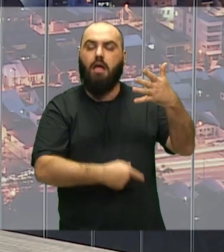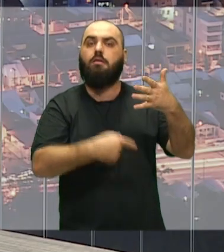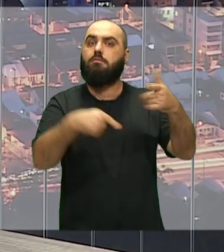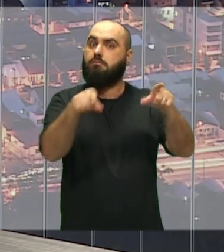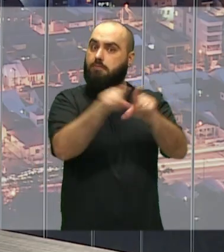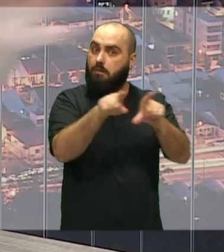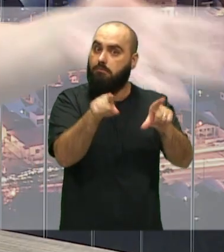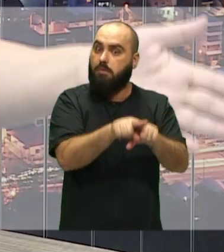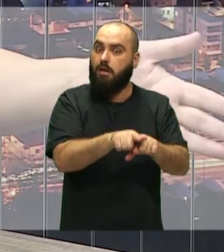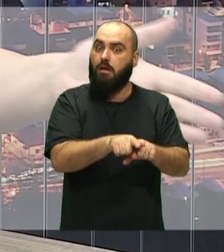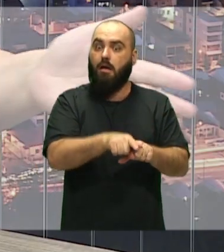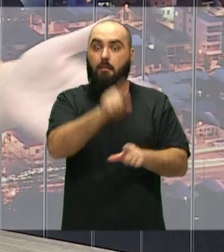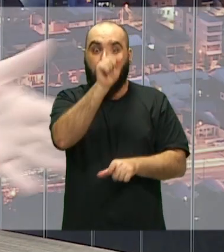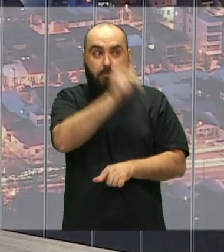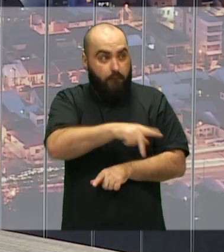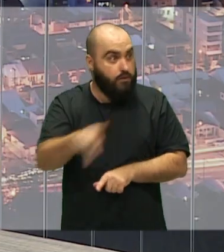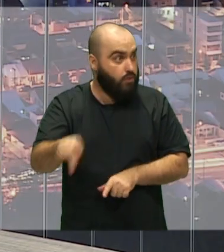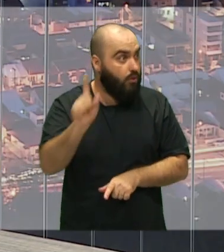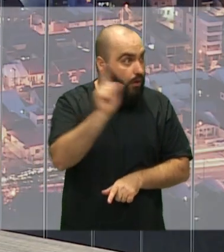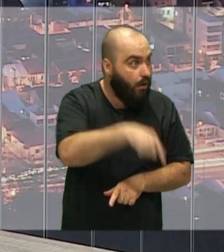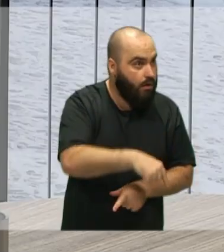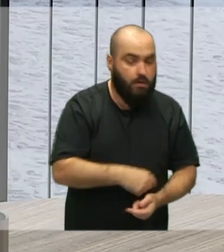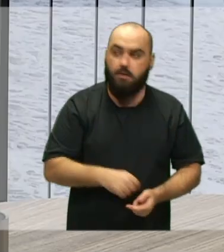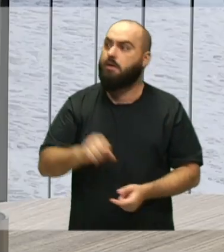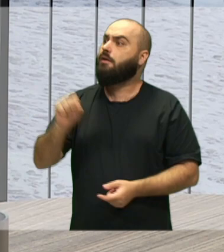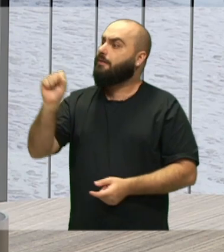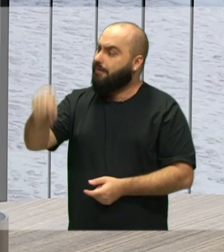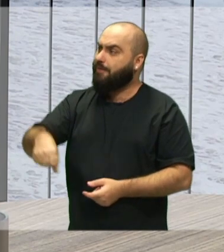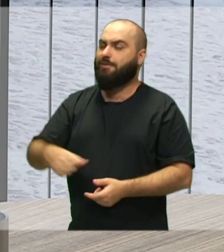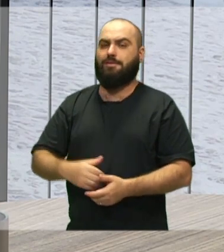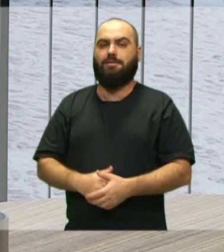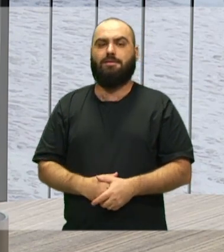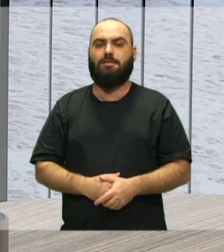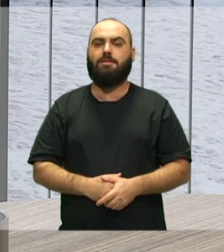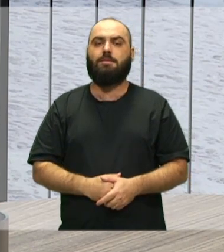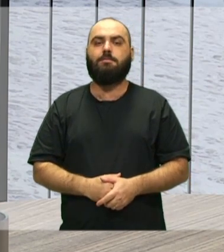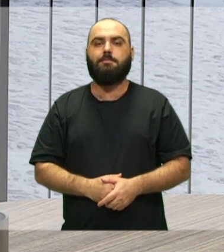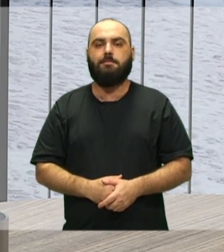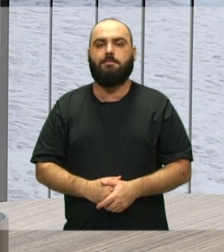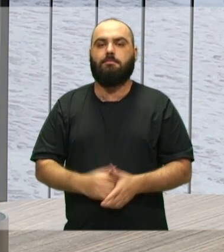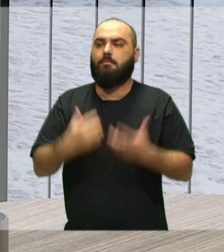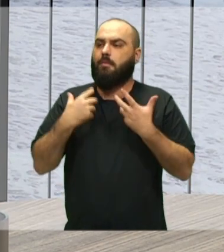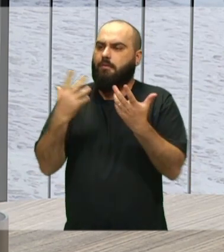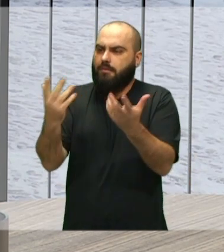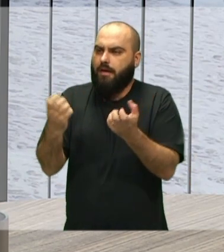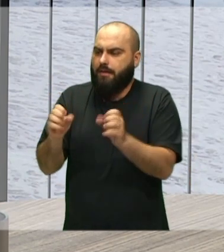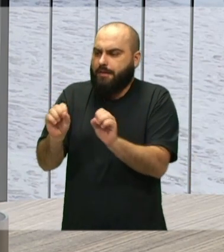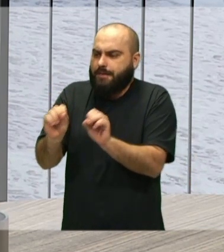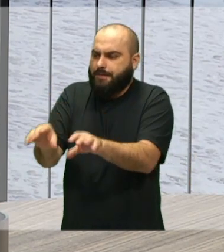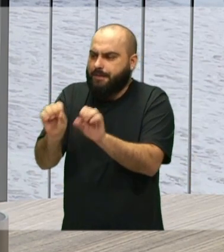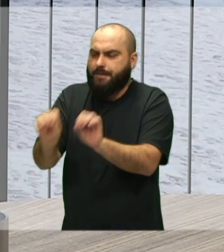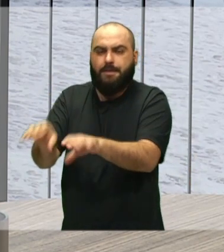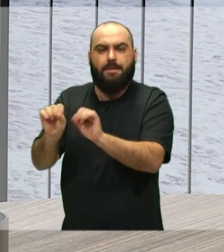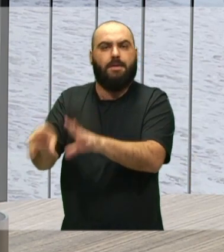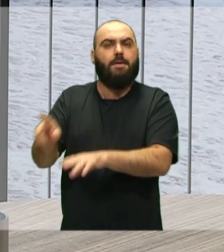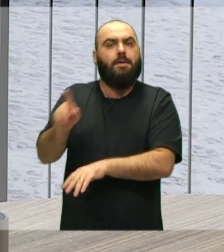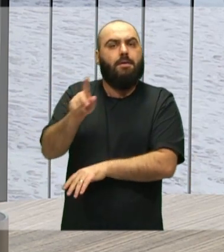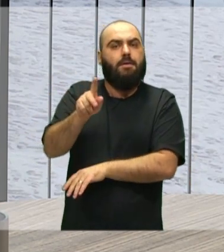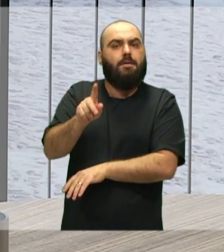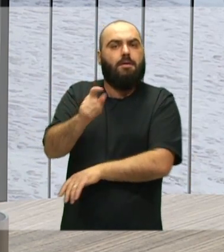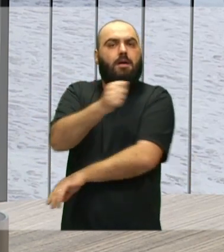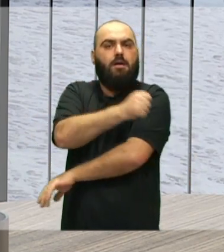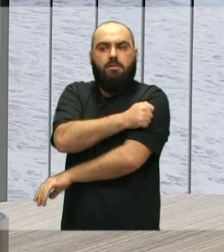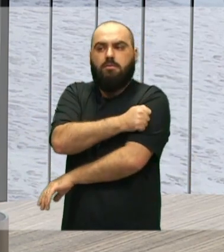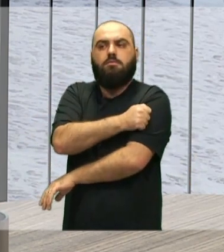além de tudo isso, ainda é professor. Isso, e foi justamente esse reflexo, né? Quando a gente quer dar aula, a gente vai ter que colher o melhor